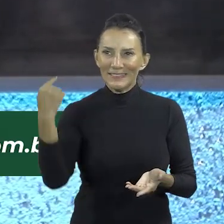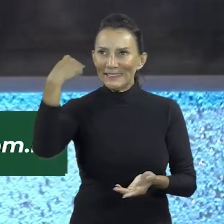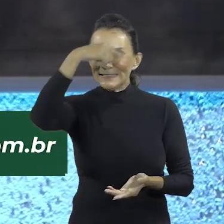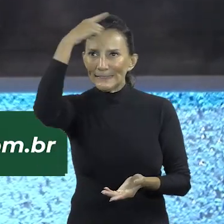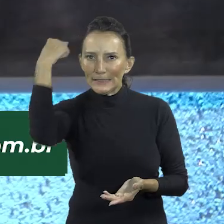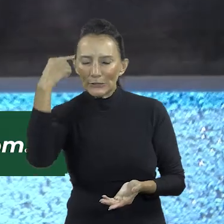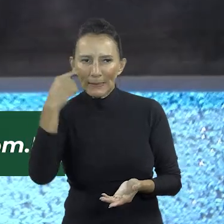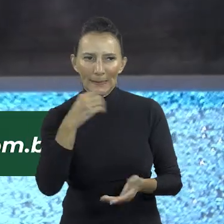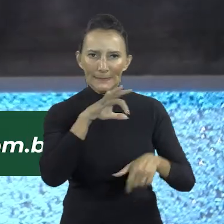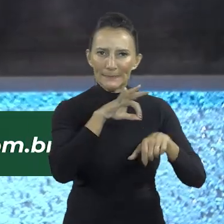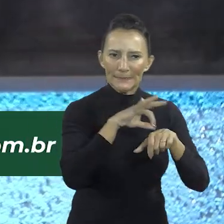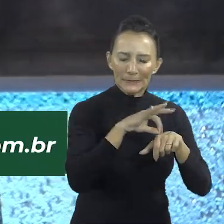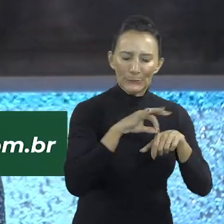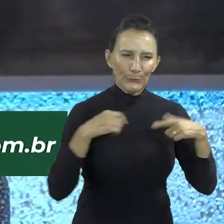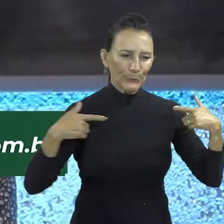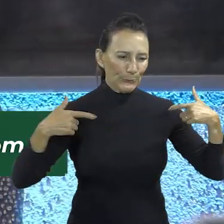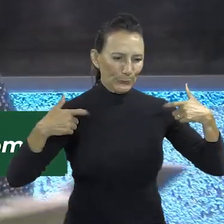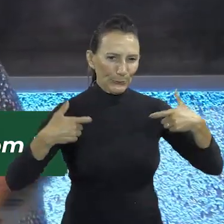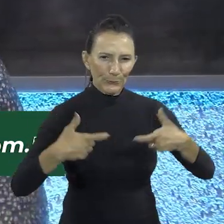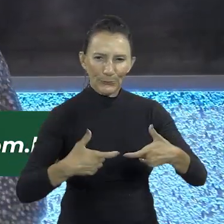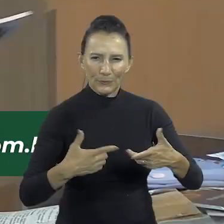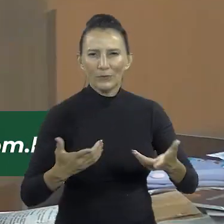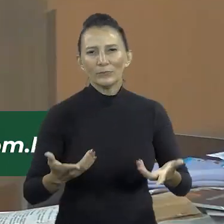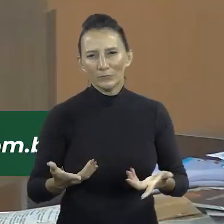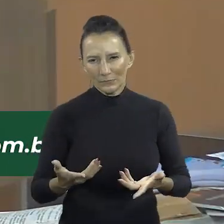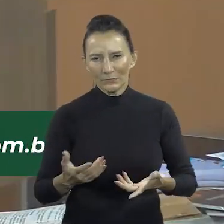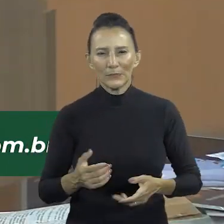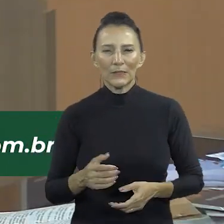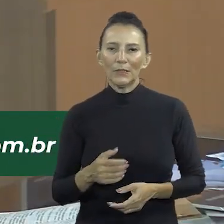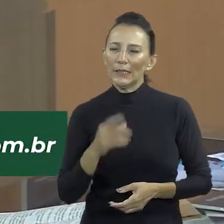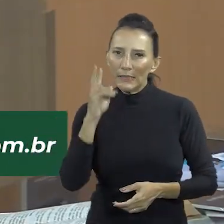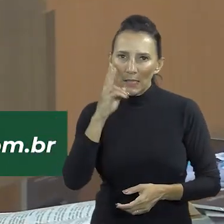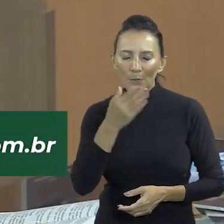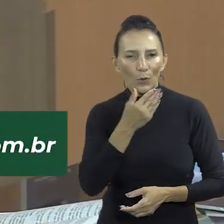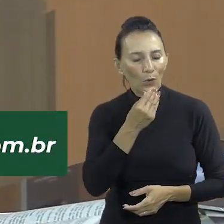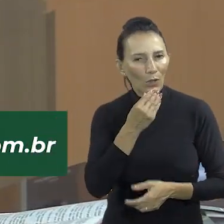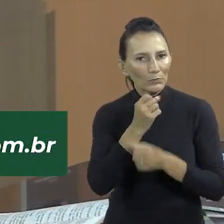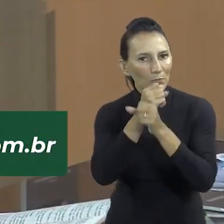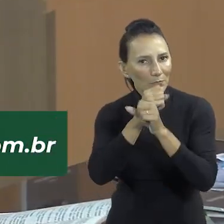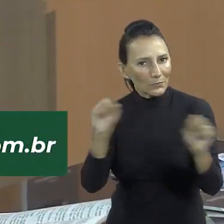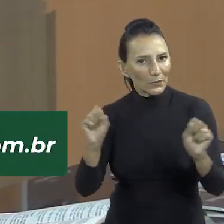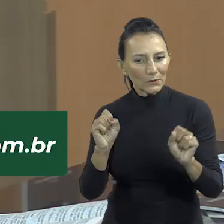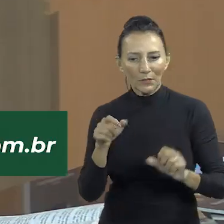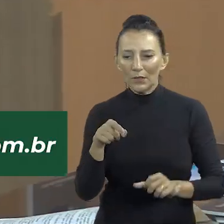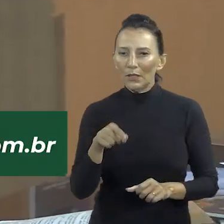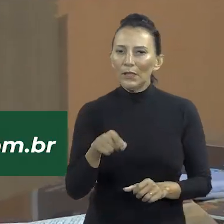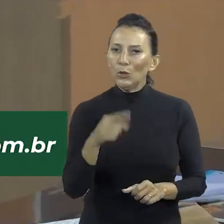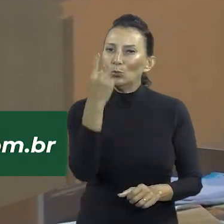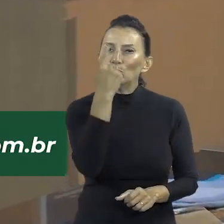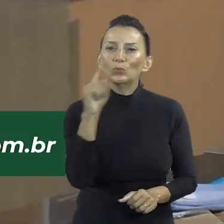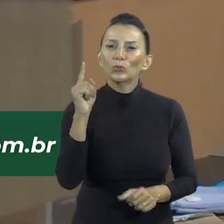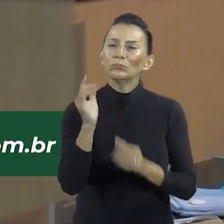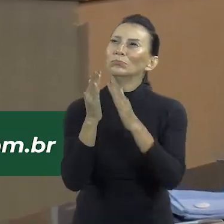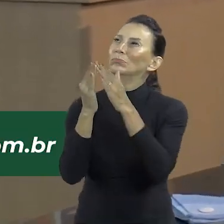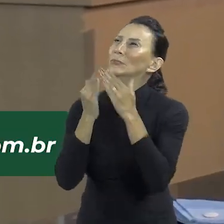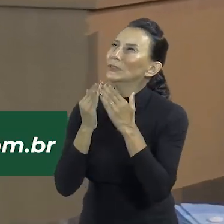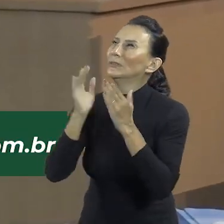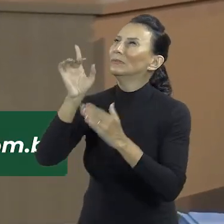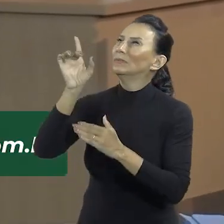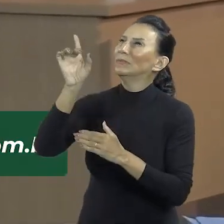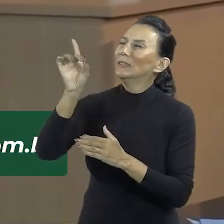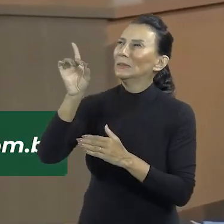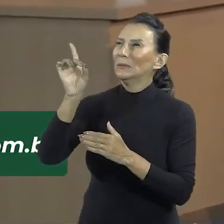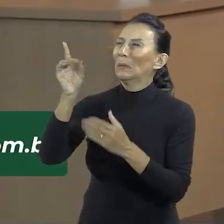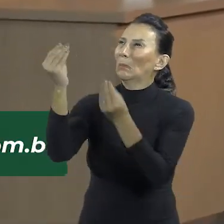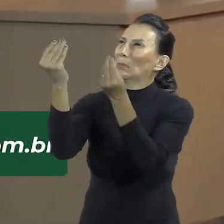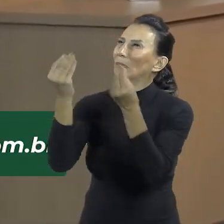travam uma grande luta entre si. Sansão, ele pediu, o último pedido dele, dá-me o